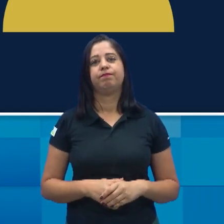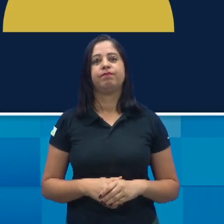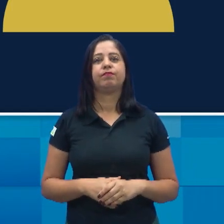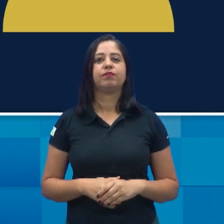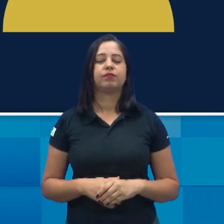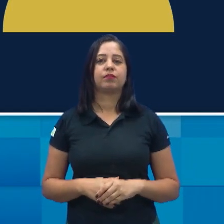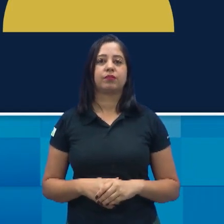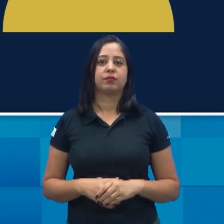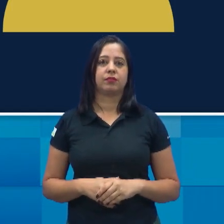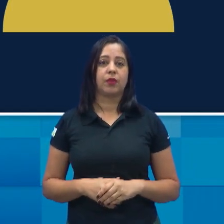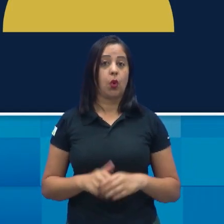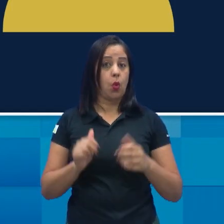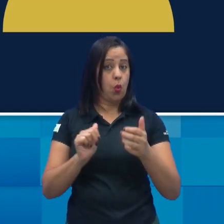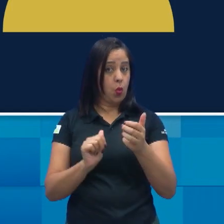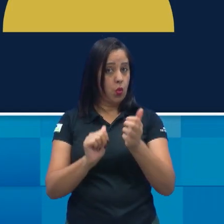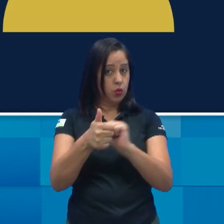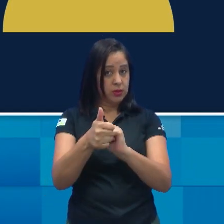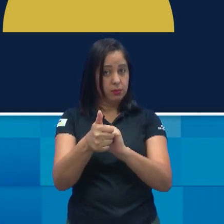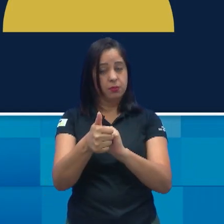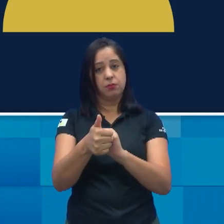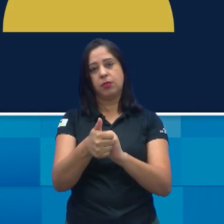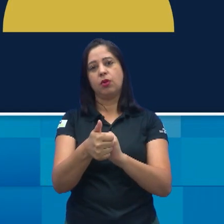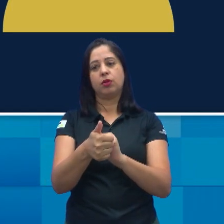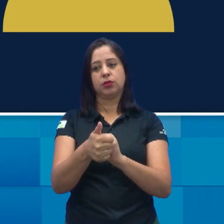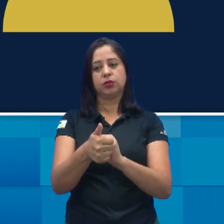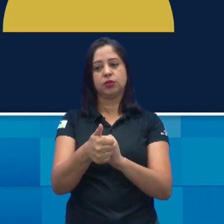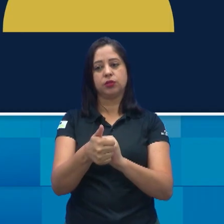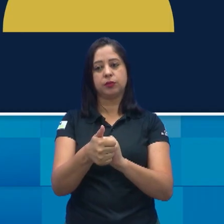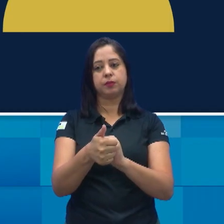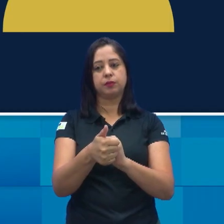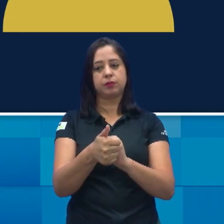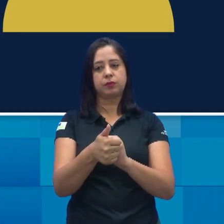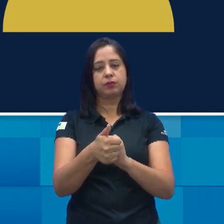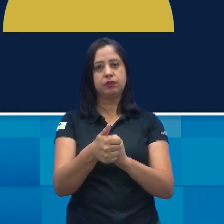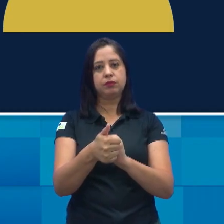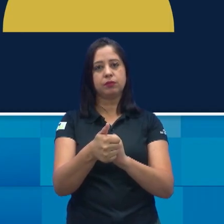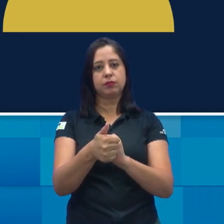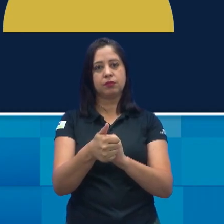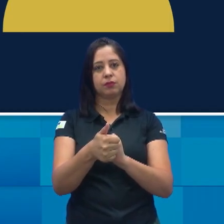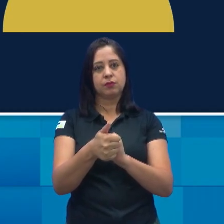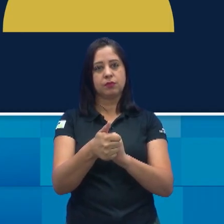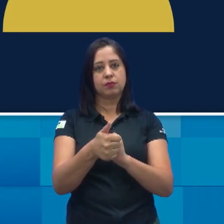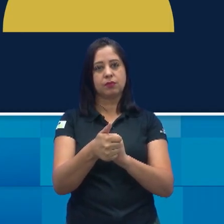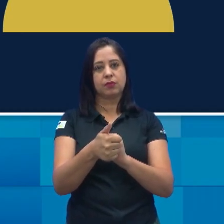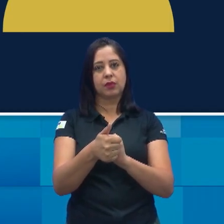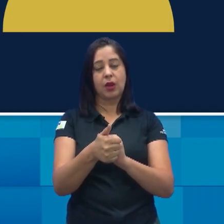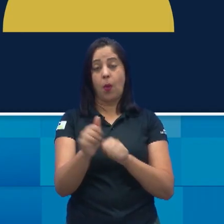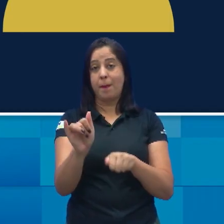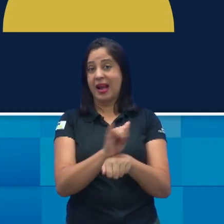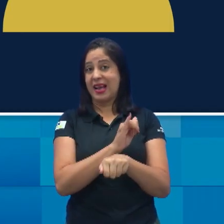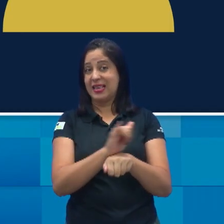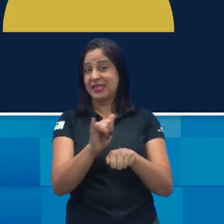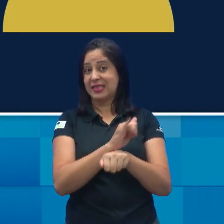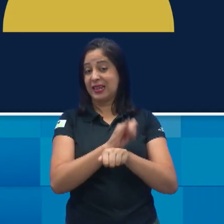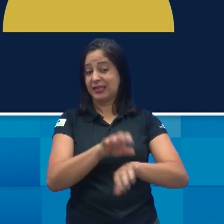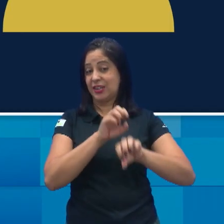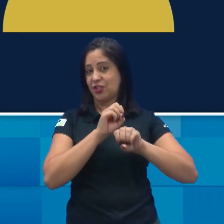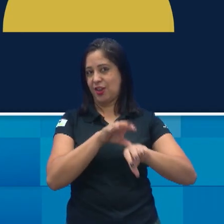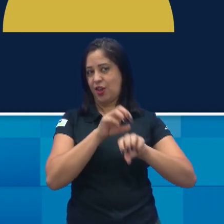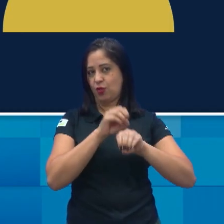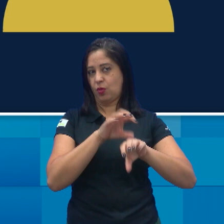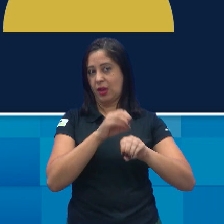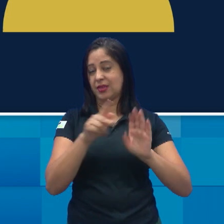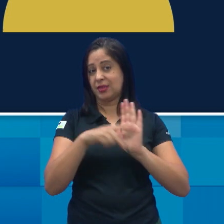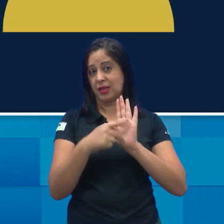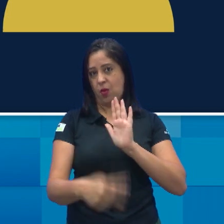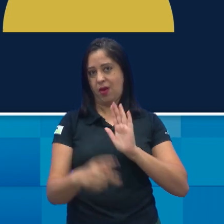O esporte, que, não tenho dúvida alguma, é uma das maiores ferramentas de educação que nós temos no nosso